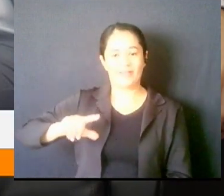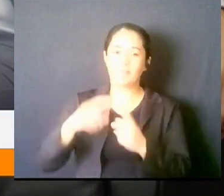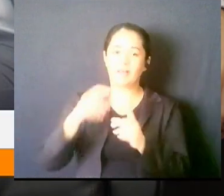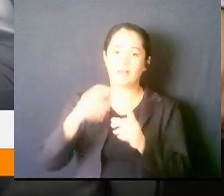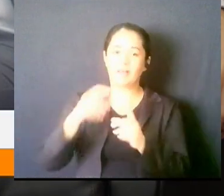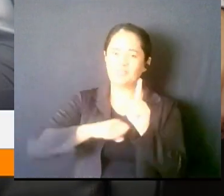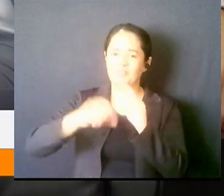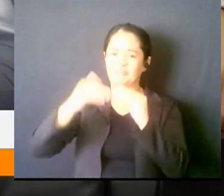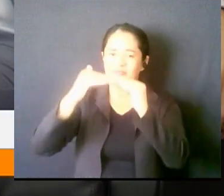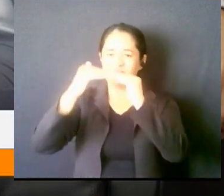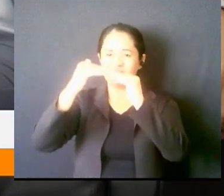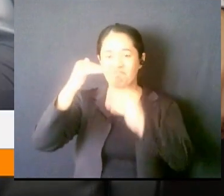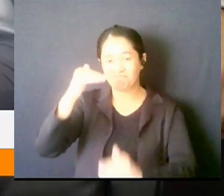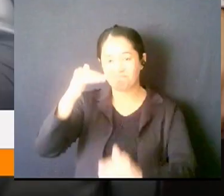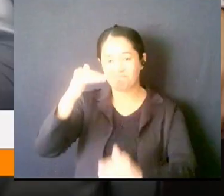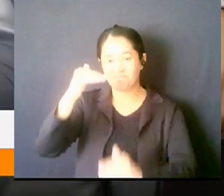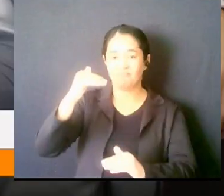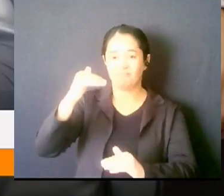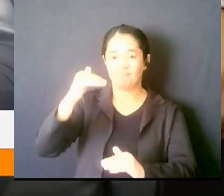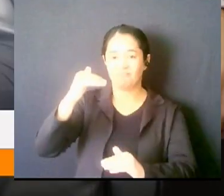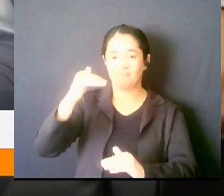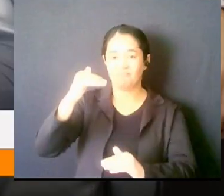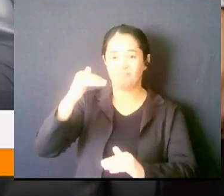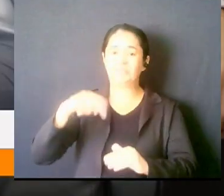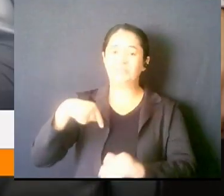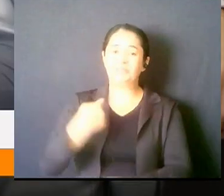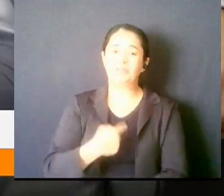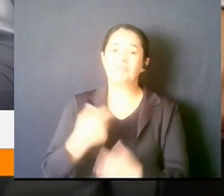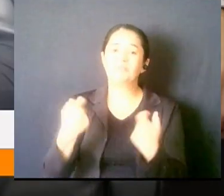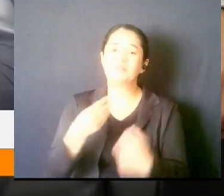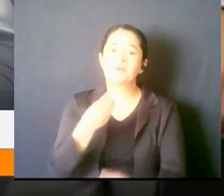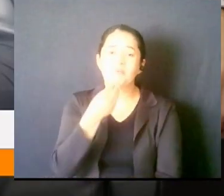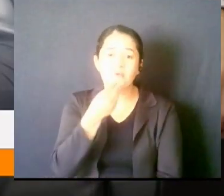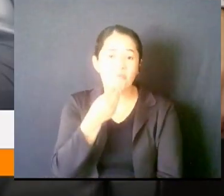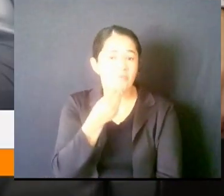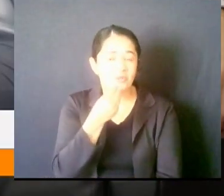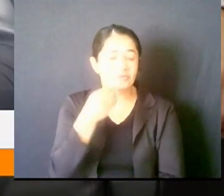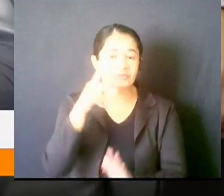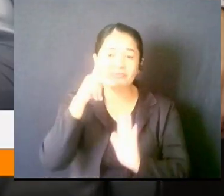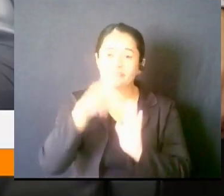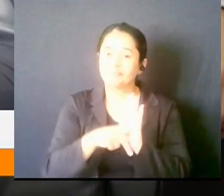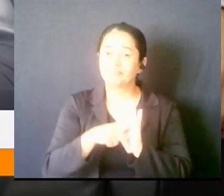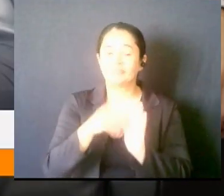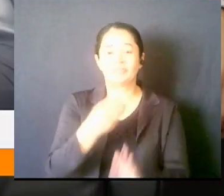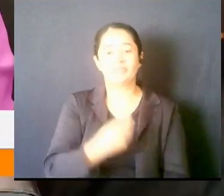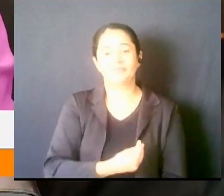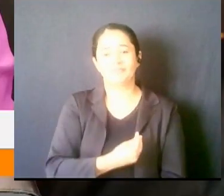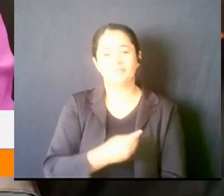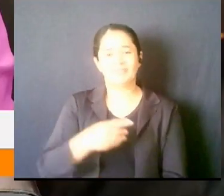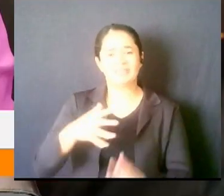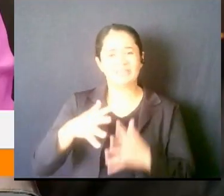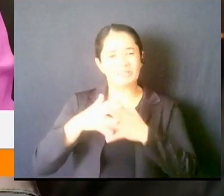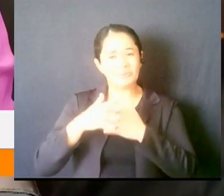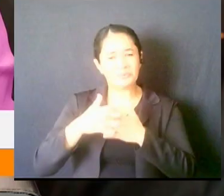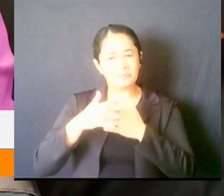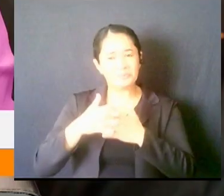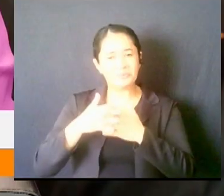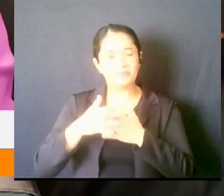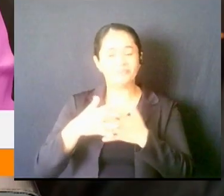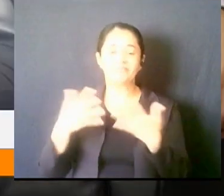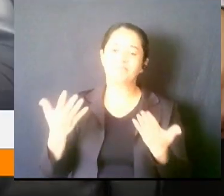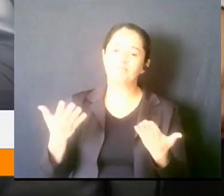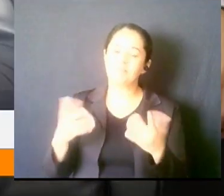ter oportunidade de ter um projeto de vida. É bastante complexo, né? Muito. E uma das coisas é